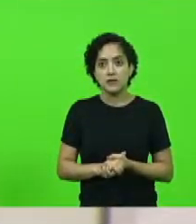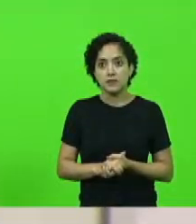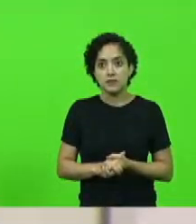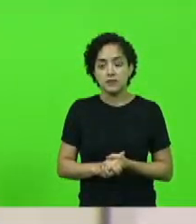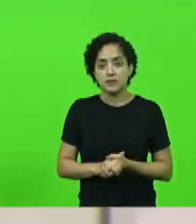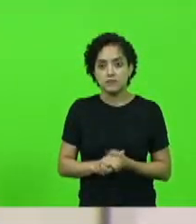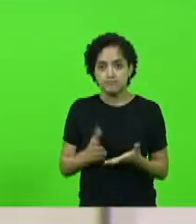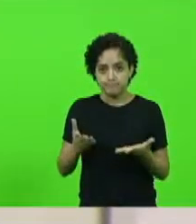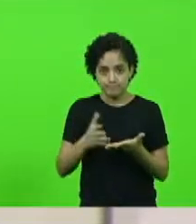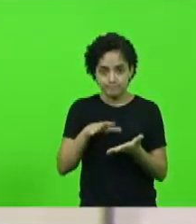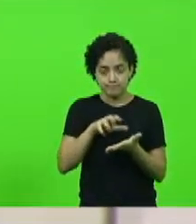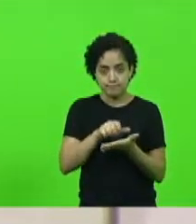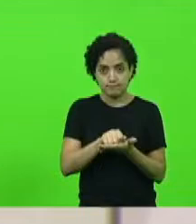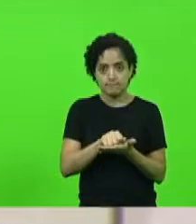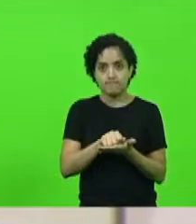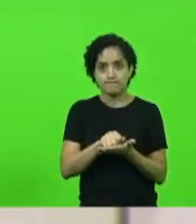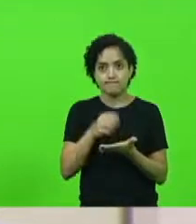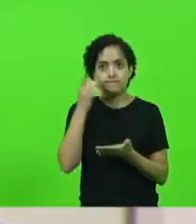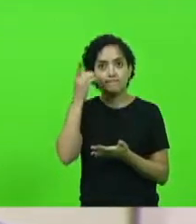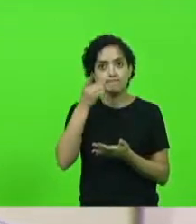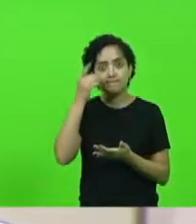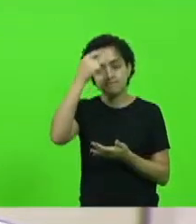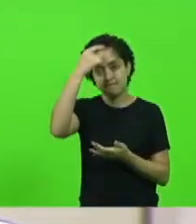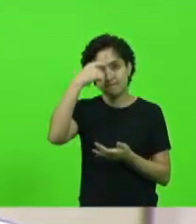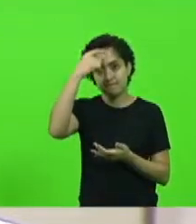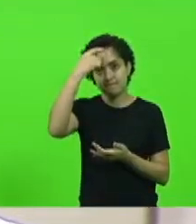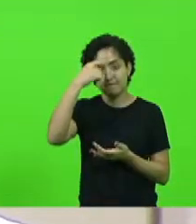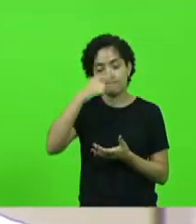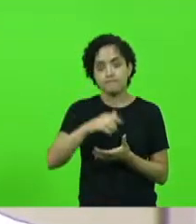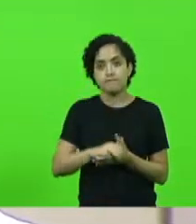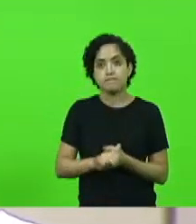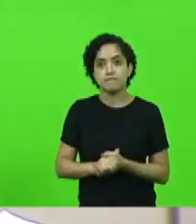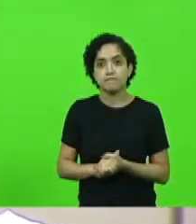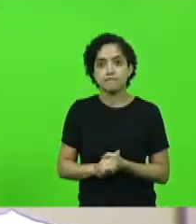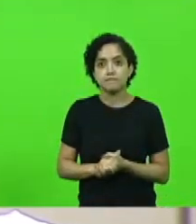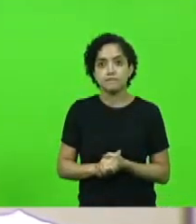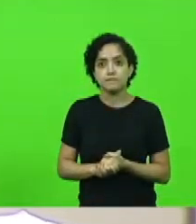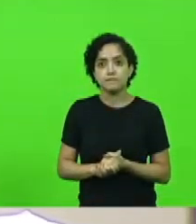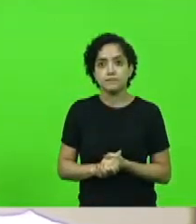Está escrito o próximo deputado, Maurício Kudilac.